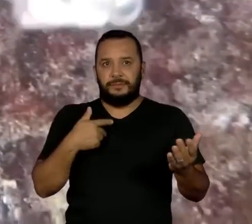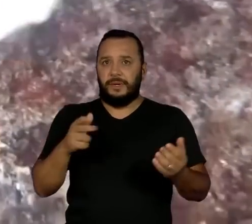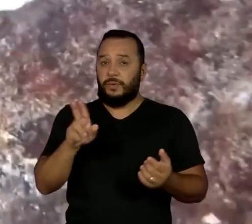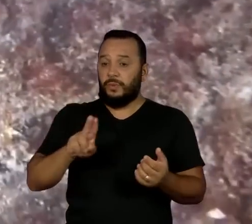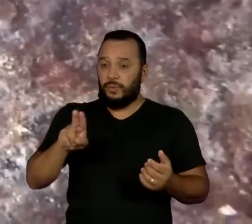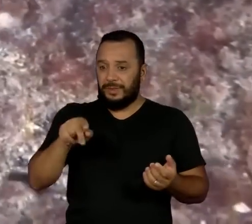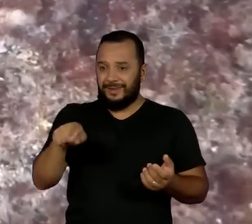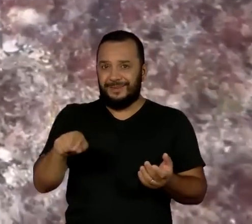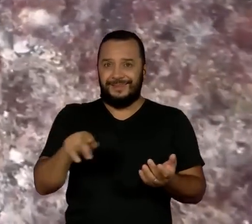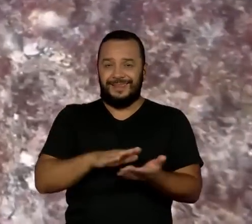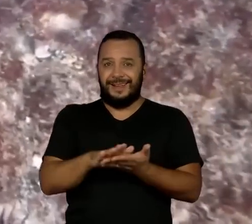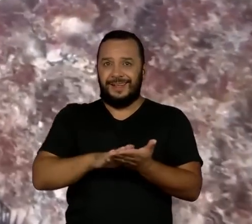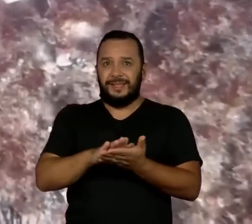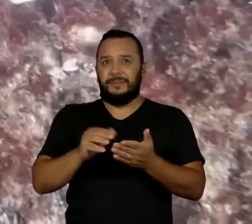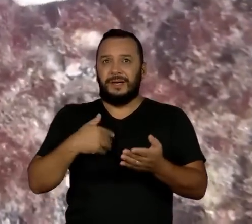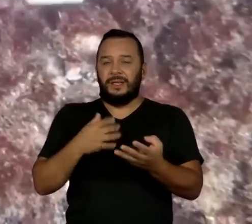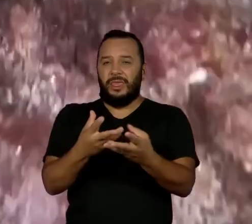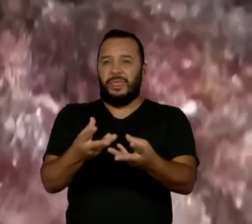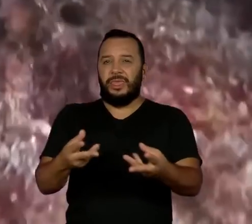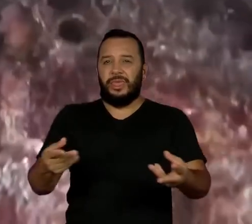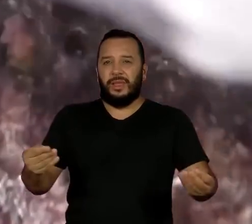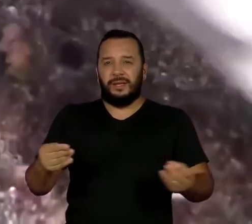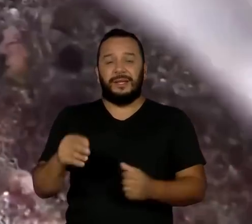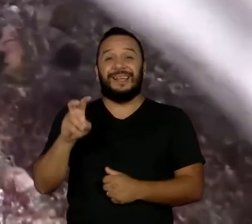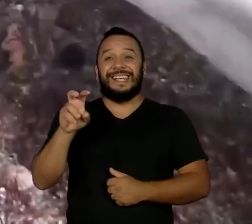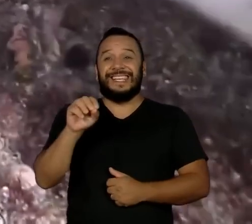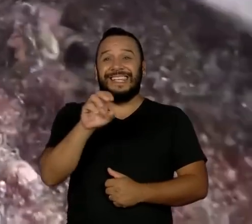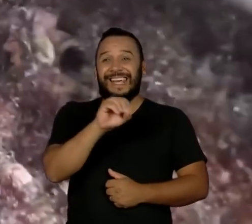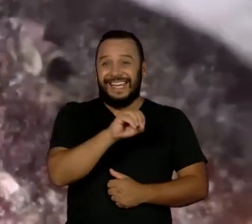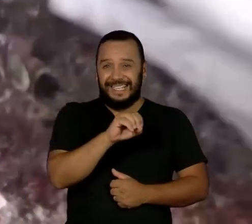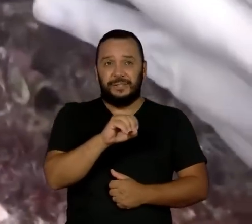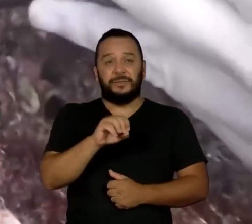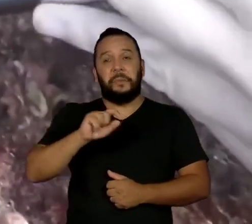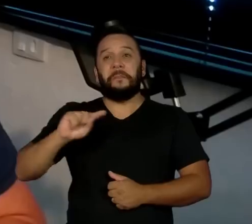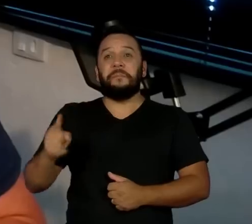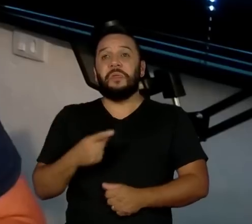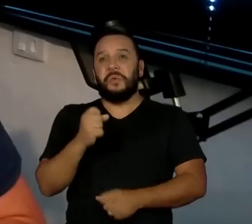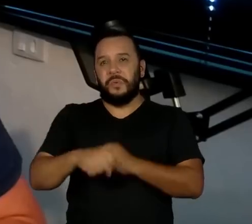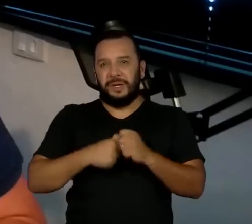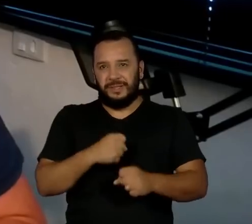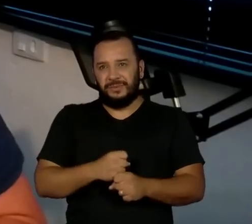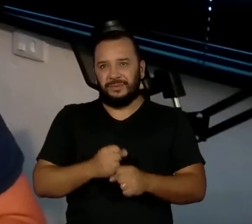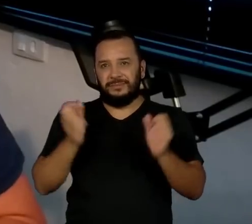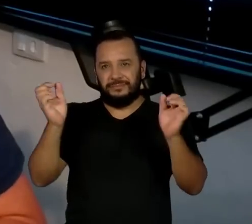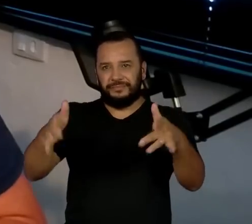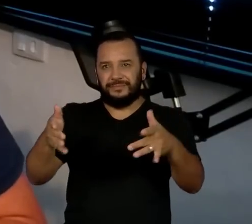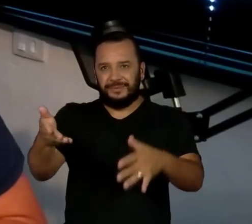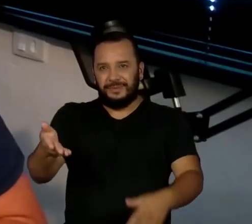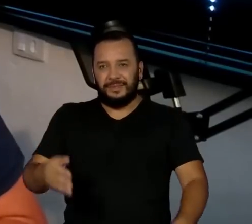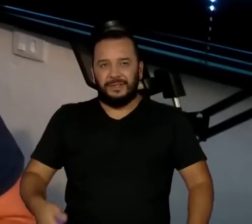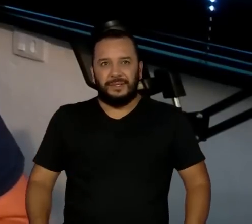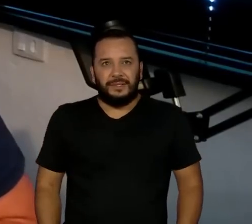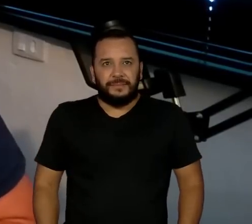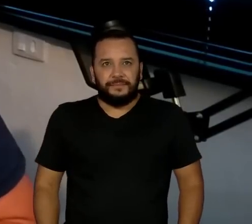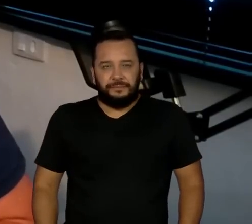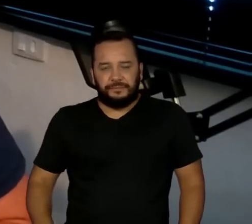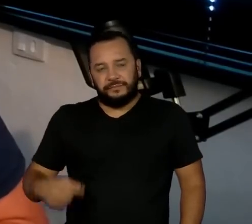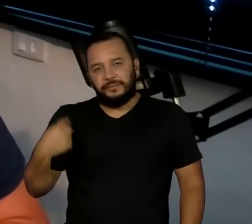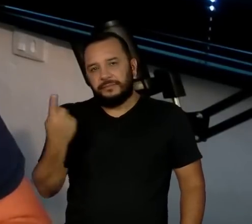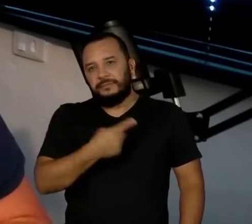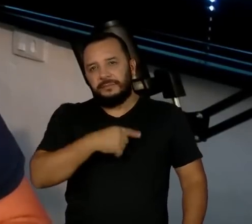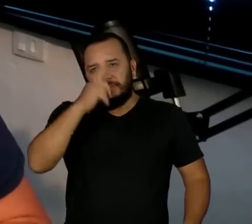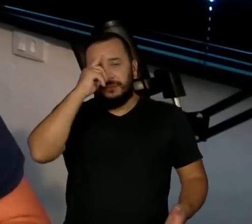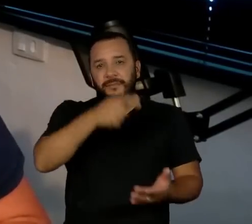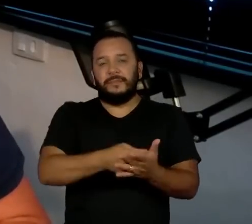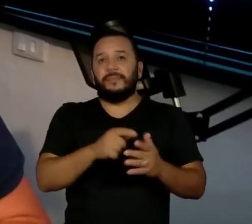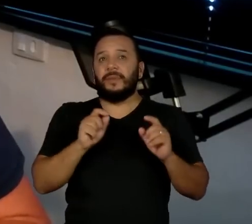uma vida muito longa, de 100, 200, 500, tem produtos que chegam a durar mais de 1000 anos no mar. Então nós resolvemos que